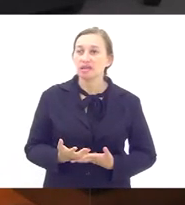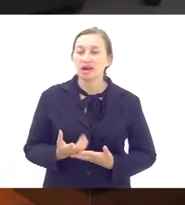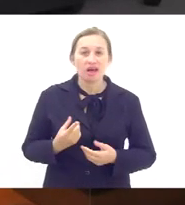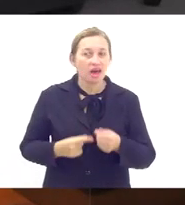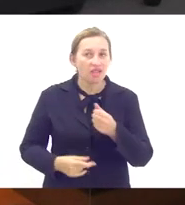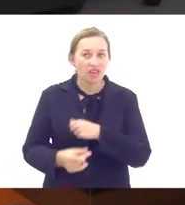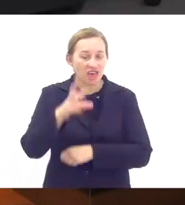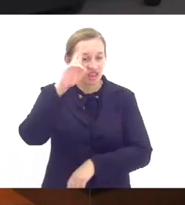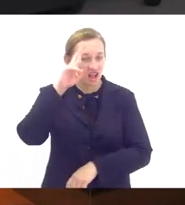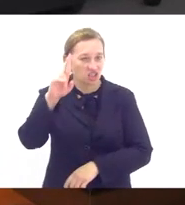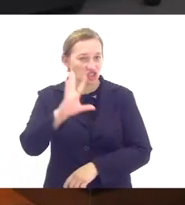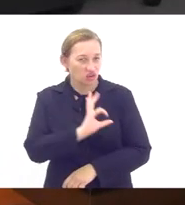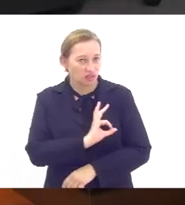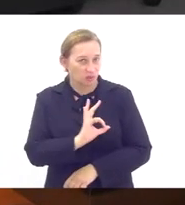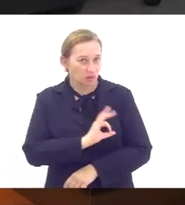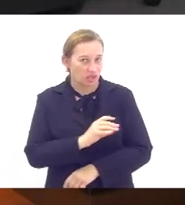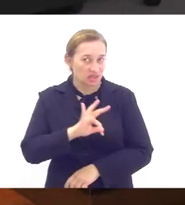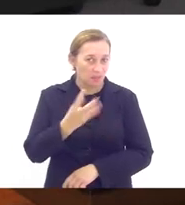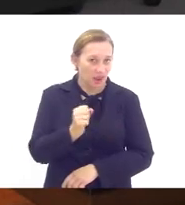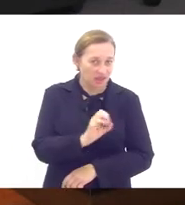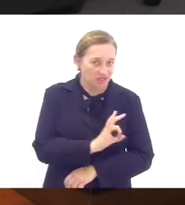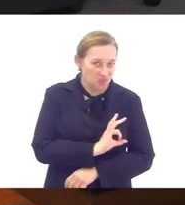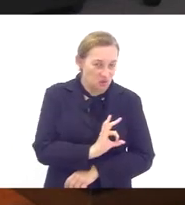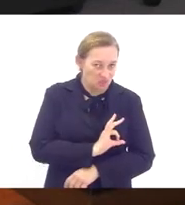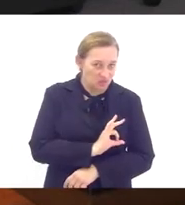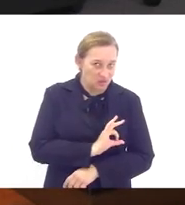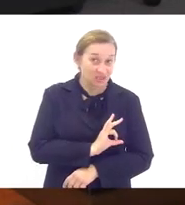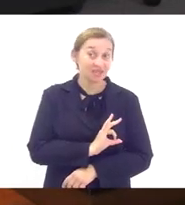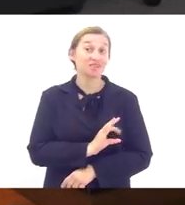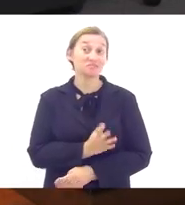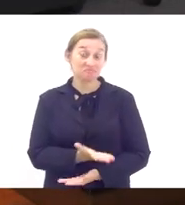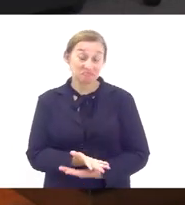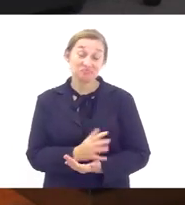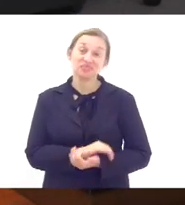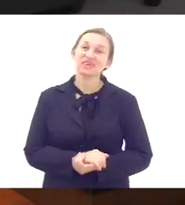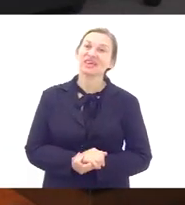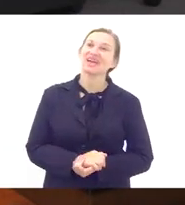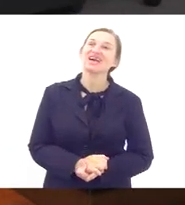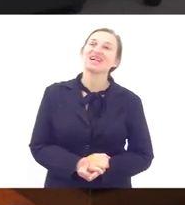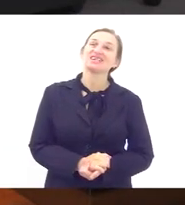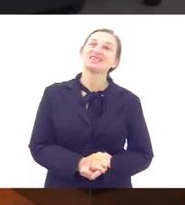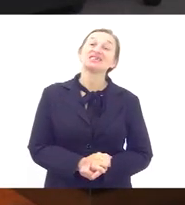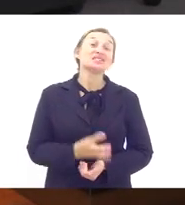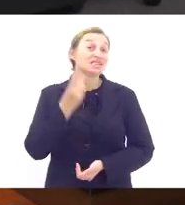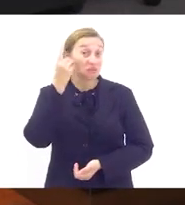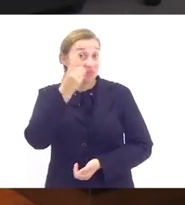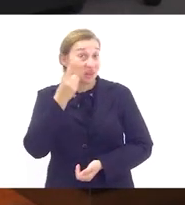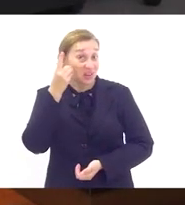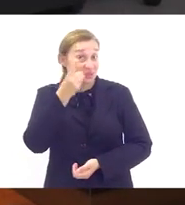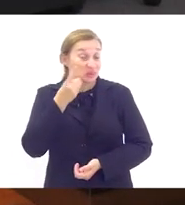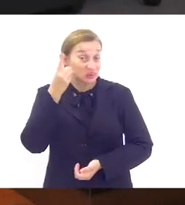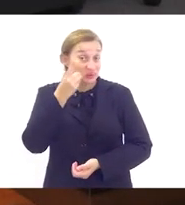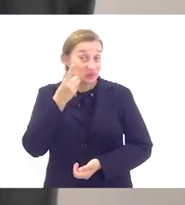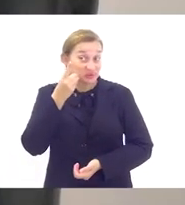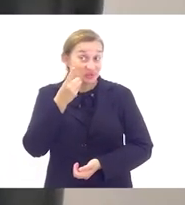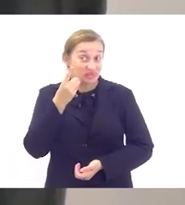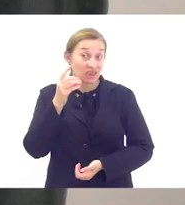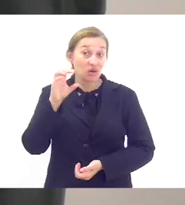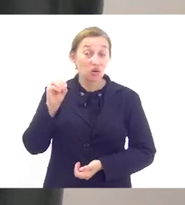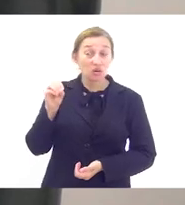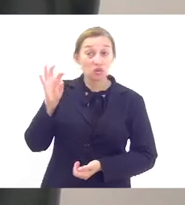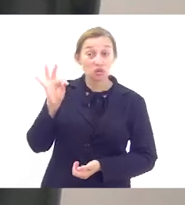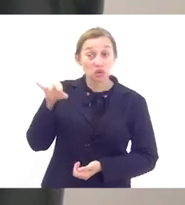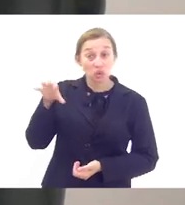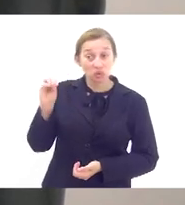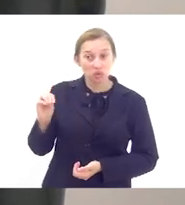eterna chefe de polícia, Marta Rocha, deputada Marta Rocha, deputado Otônio de Paula,